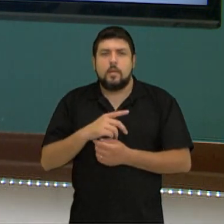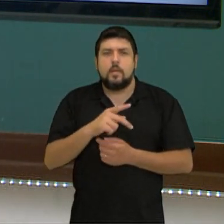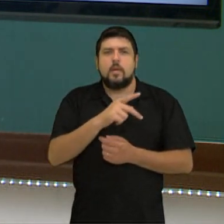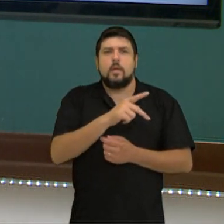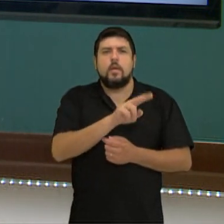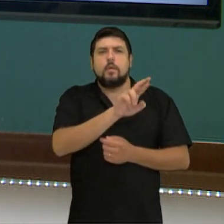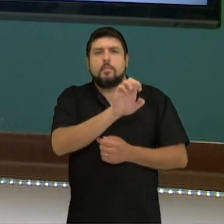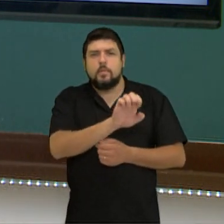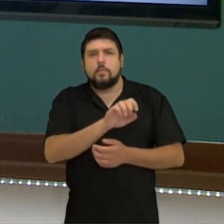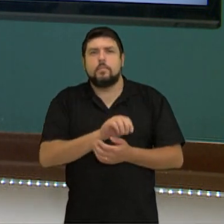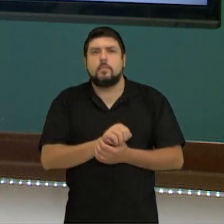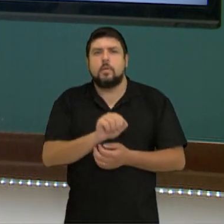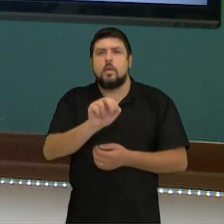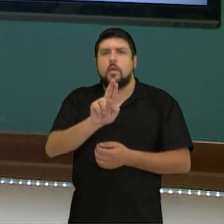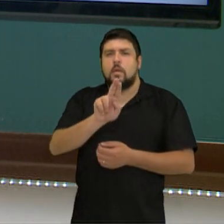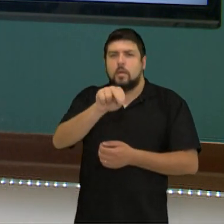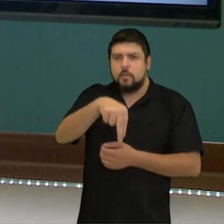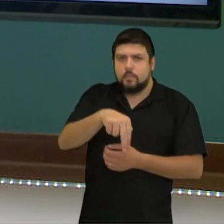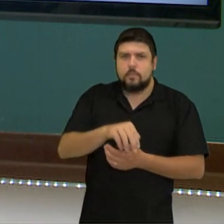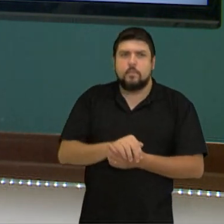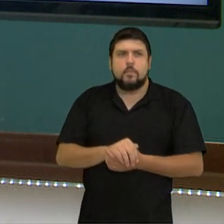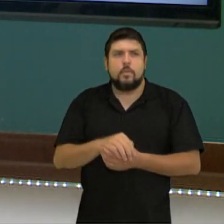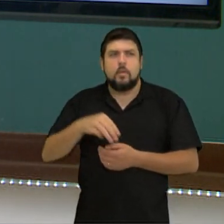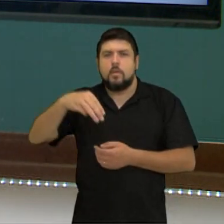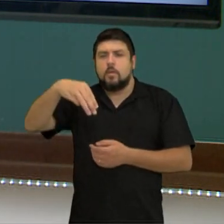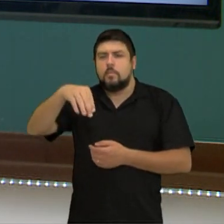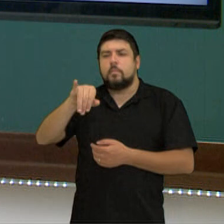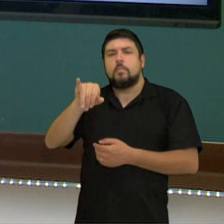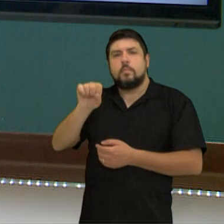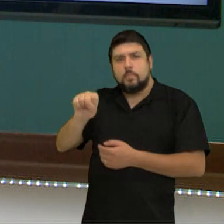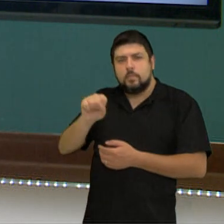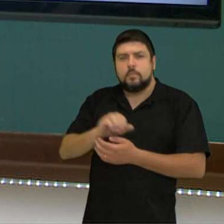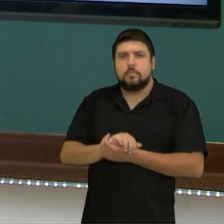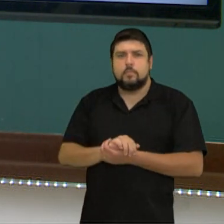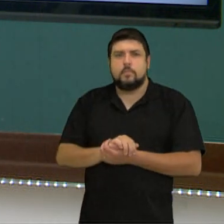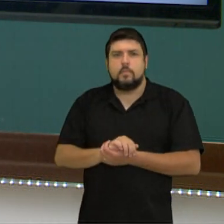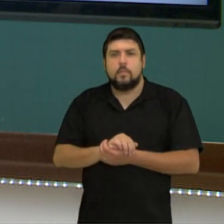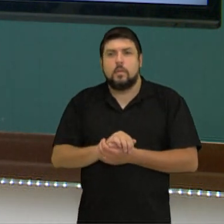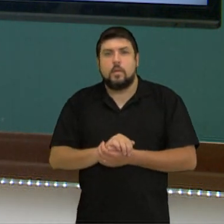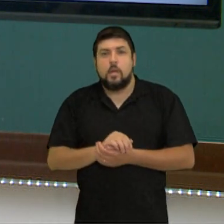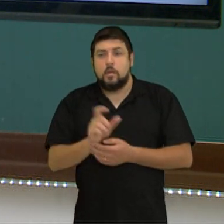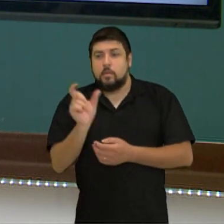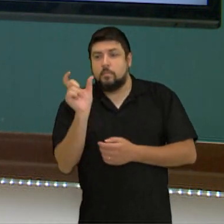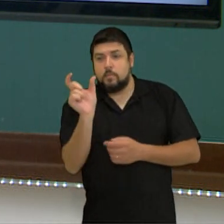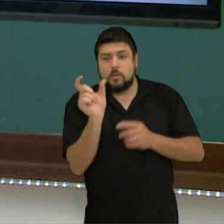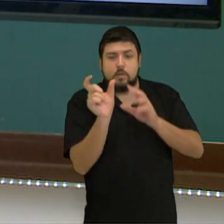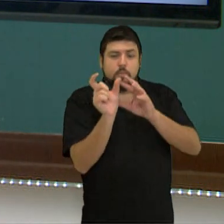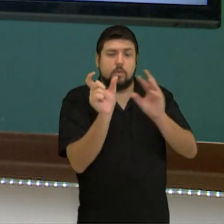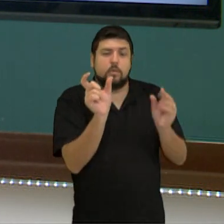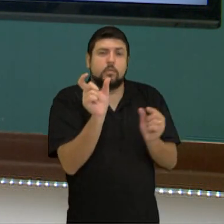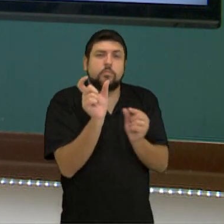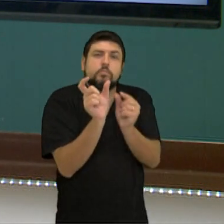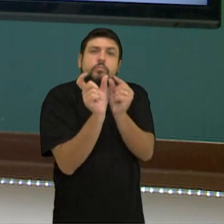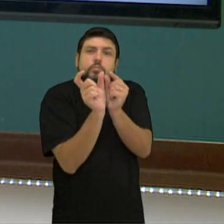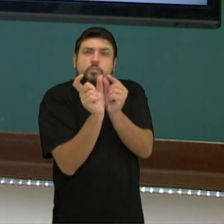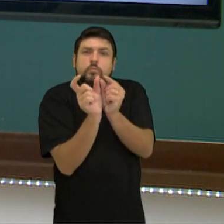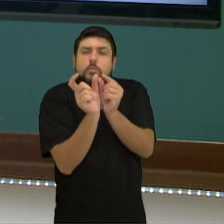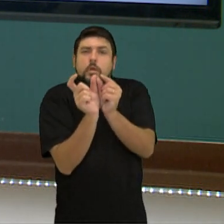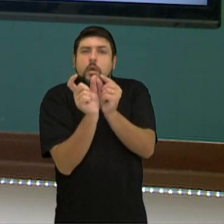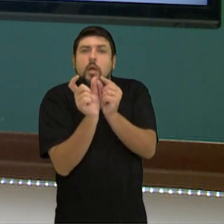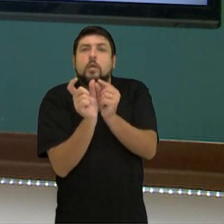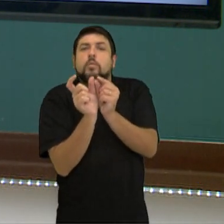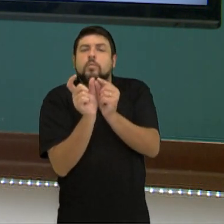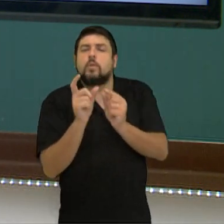tá? E cada uma dessas partículas que a gente encaixa antes, a gente dá elas possuem uma